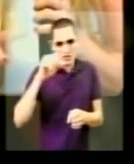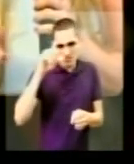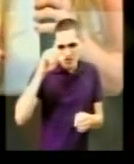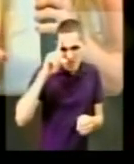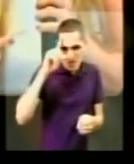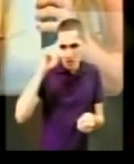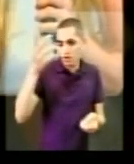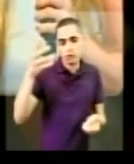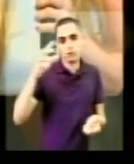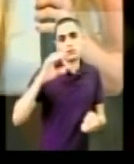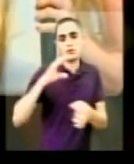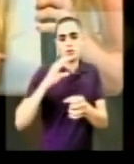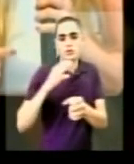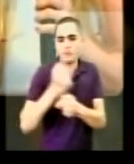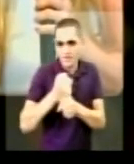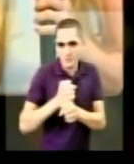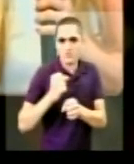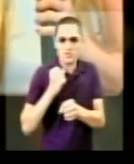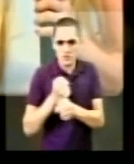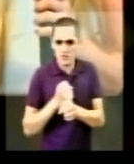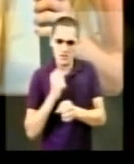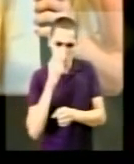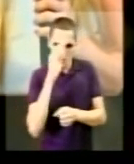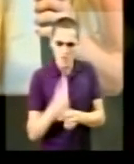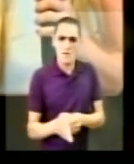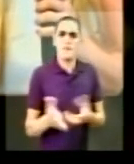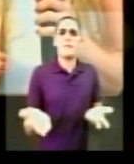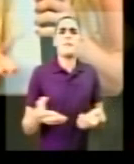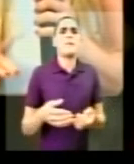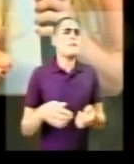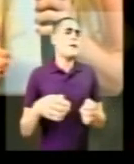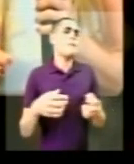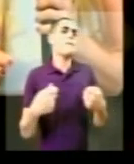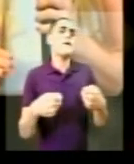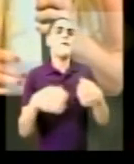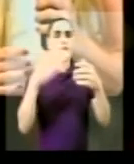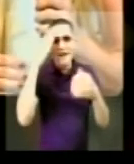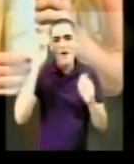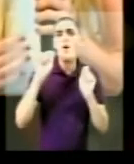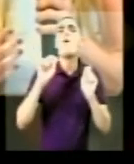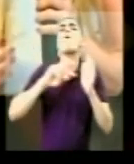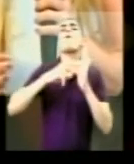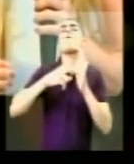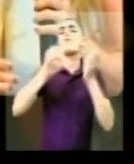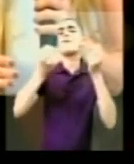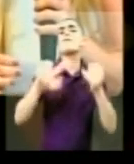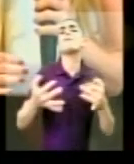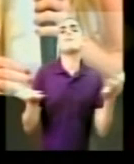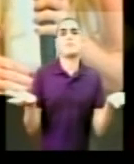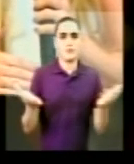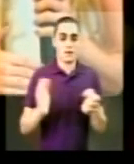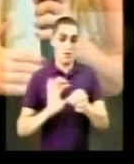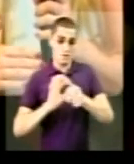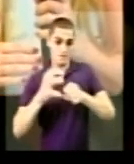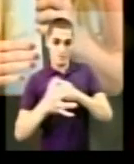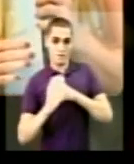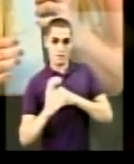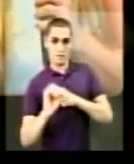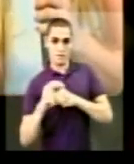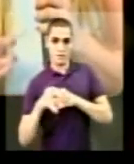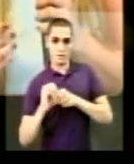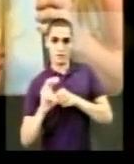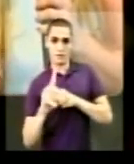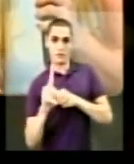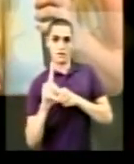redução. Precisamos saber o que explica isso, tá? Porque assim, Covid foi uma doença que veio acometer todo